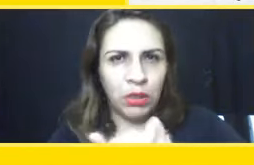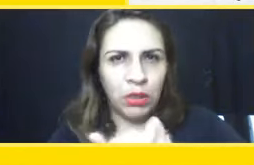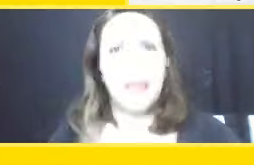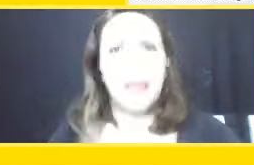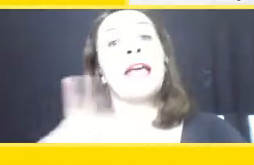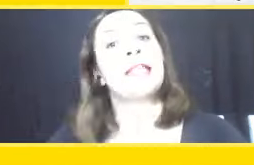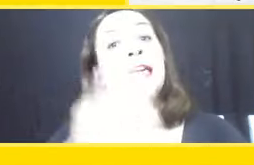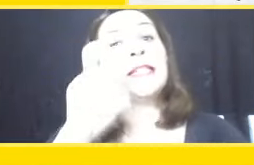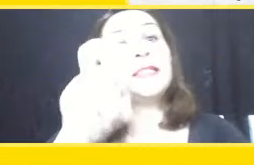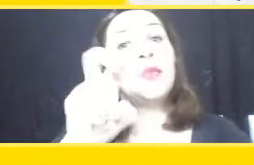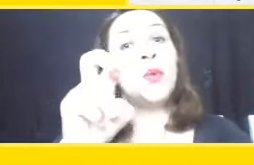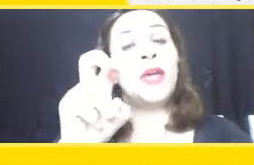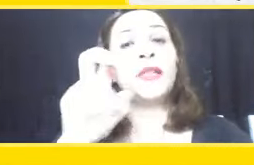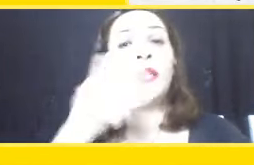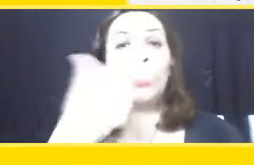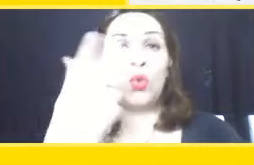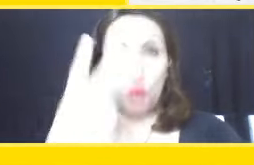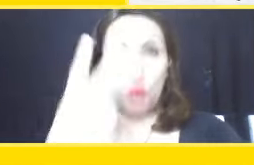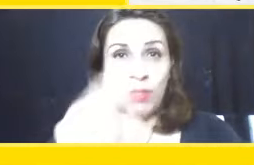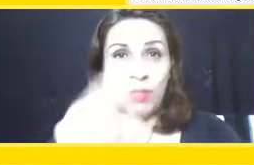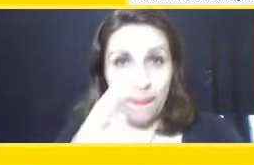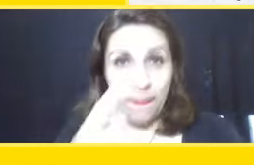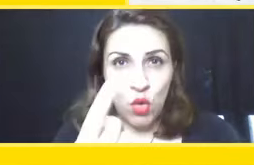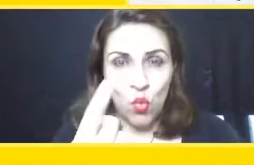52.548 curados, certo?